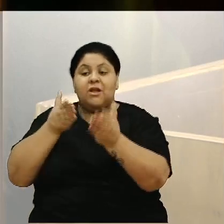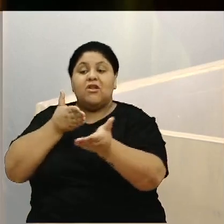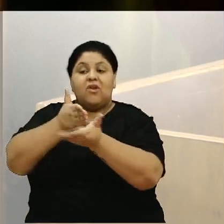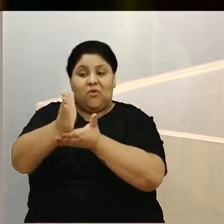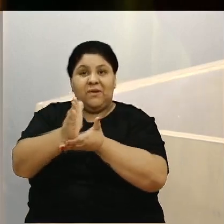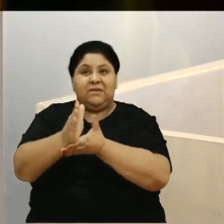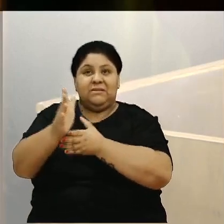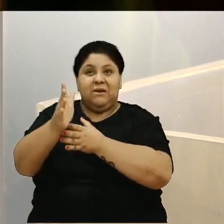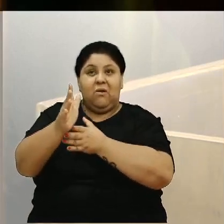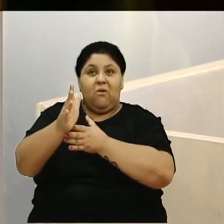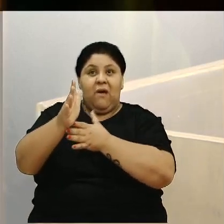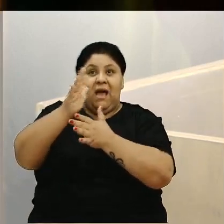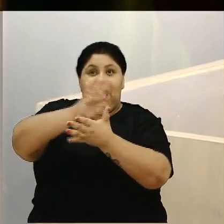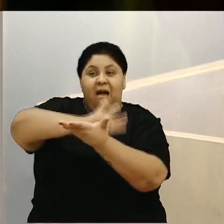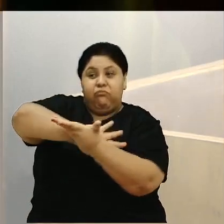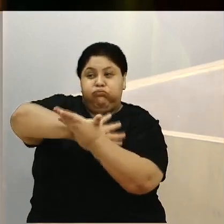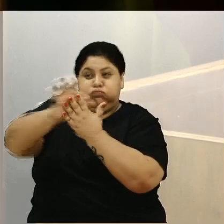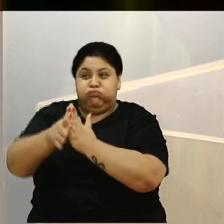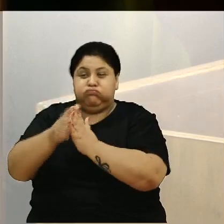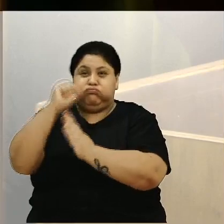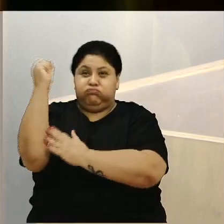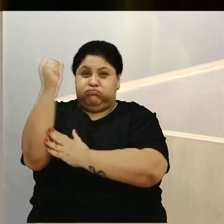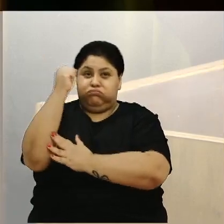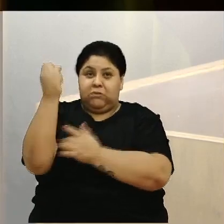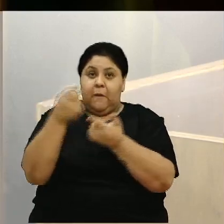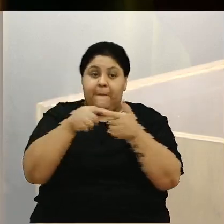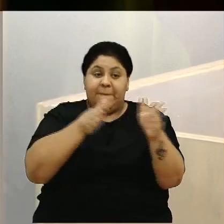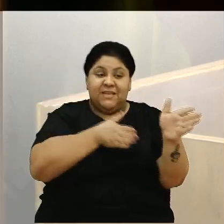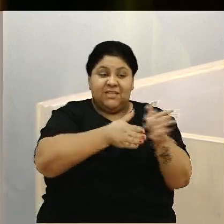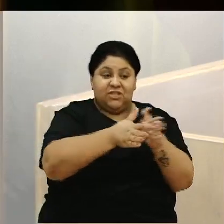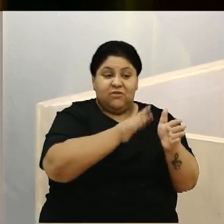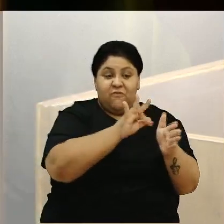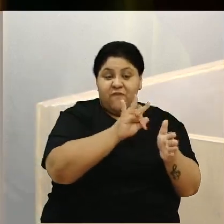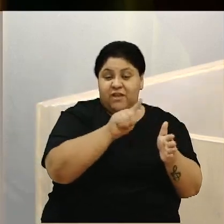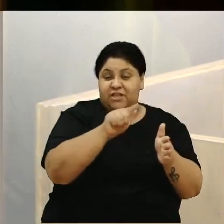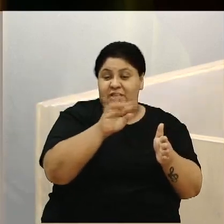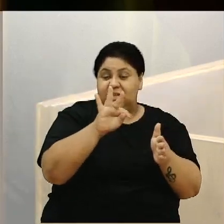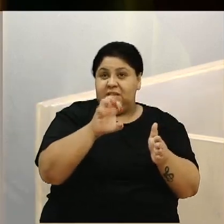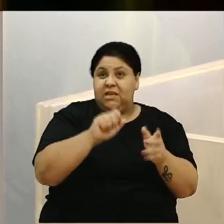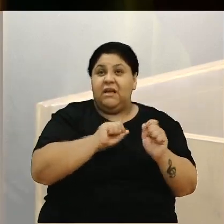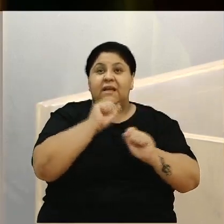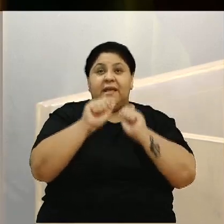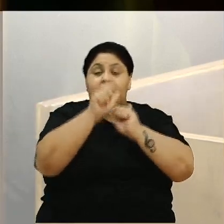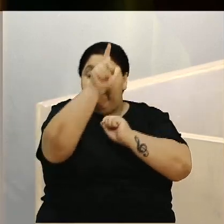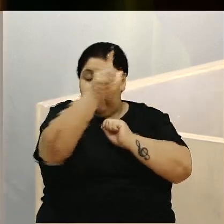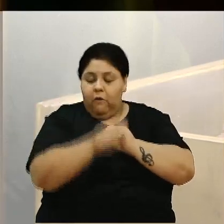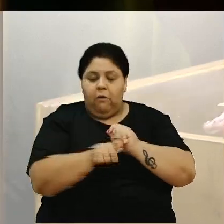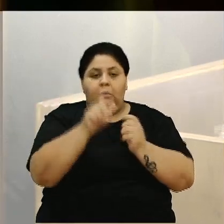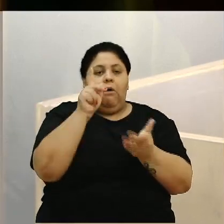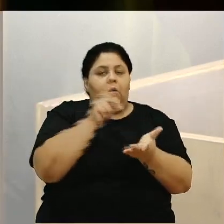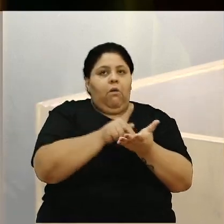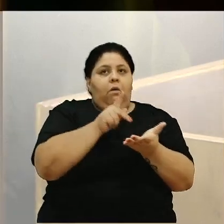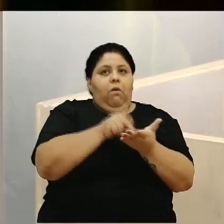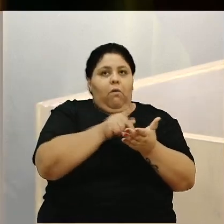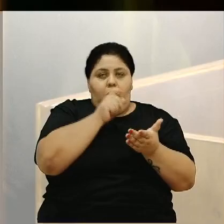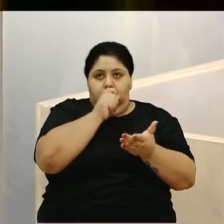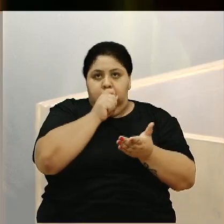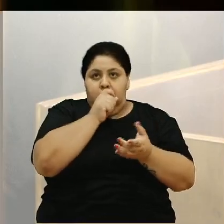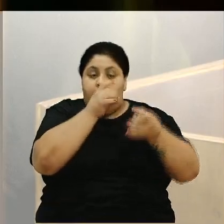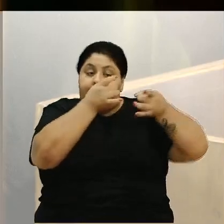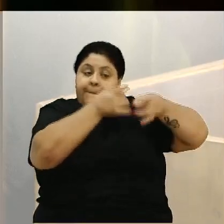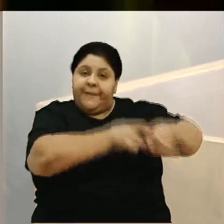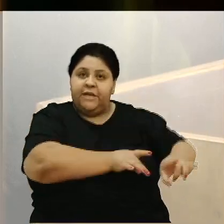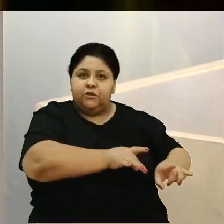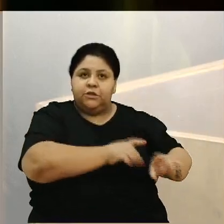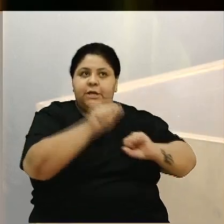pública, mas este acesso, né, ao FGTS é somente para quem de fato foi atingido, né? Então não vai